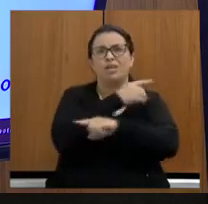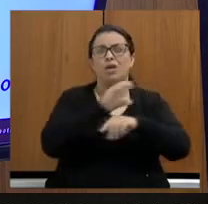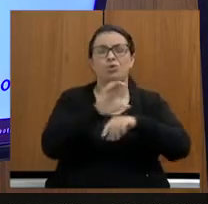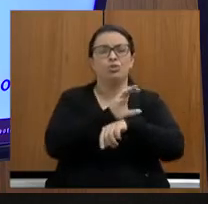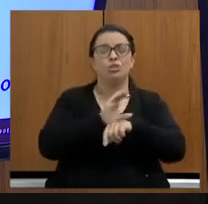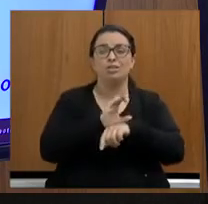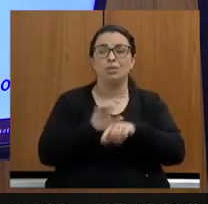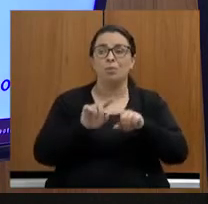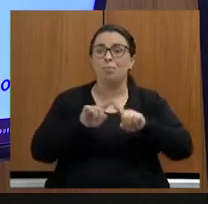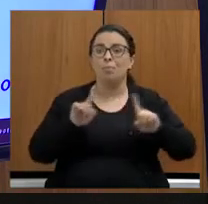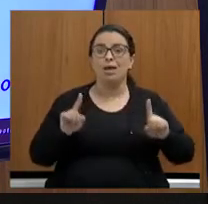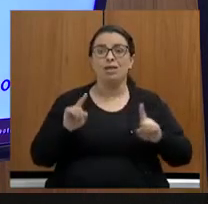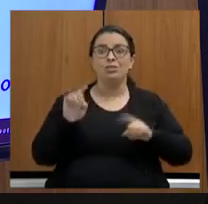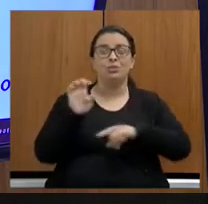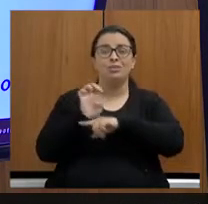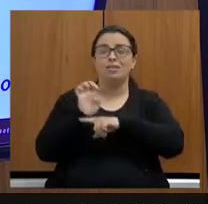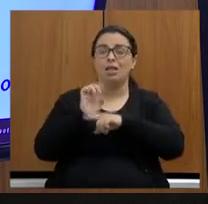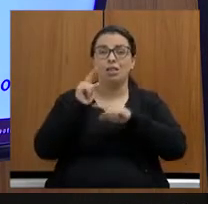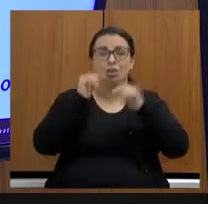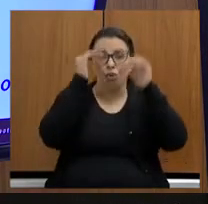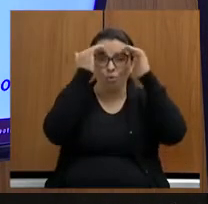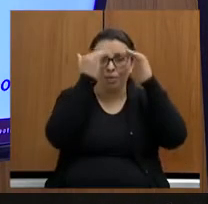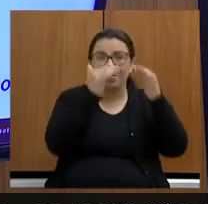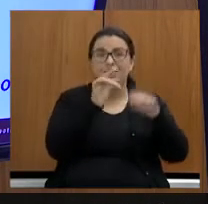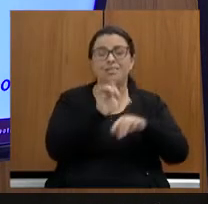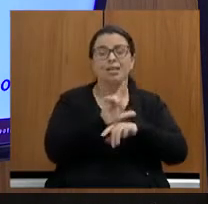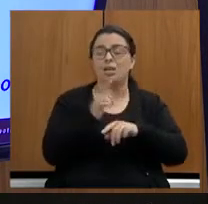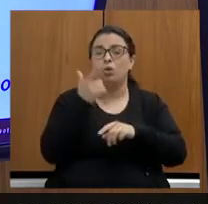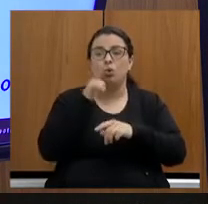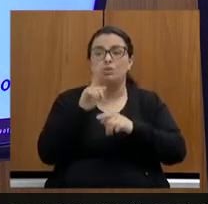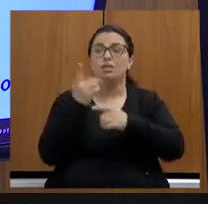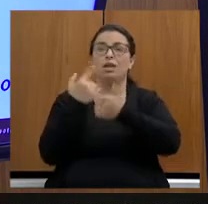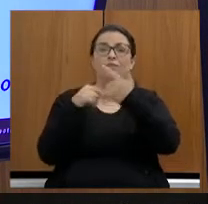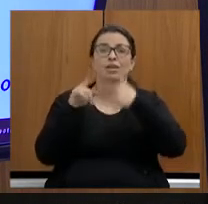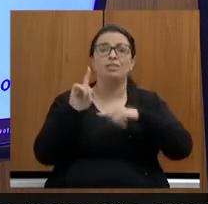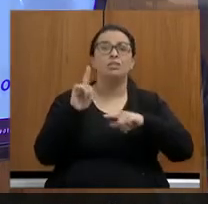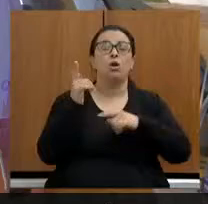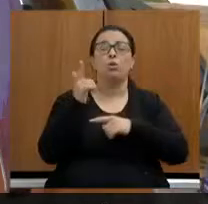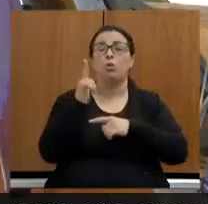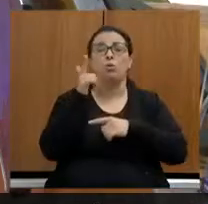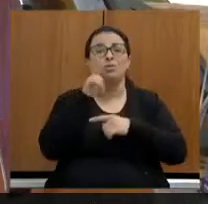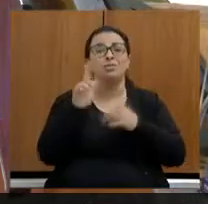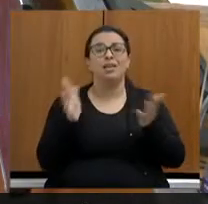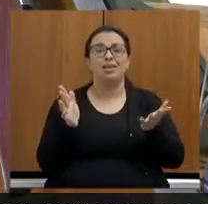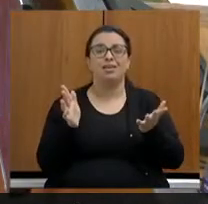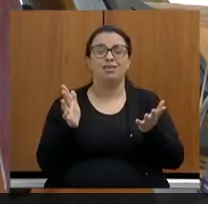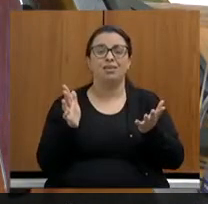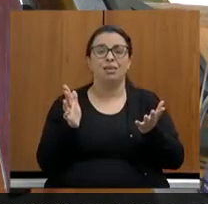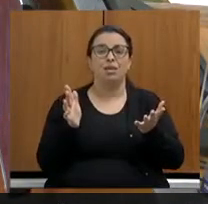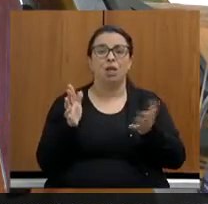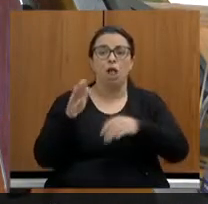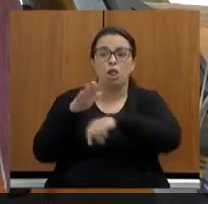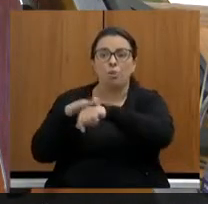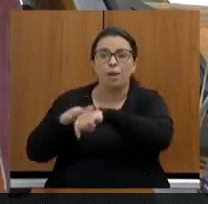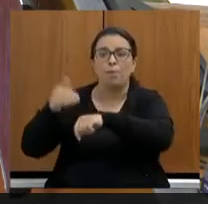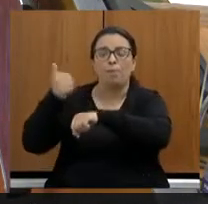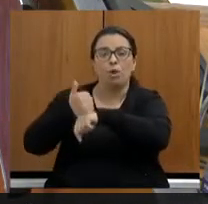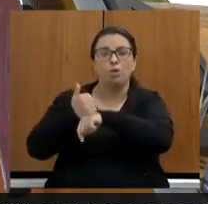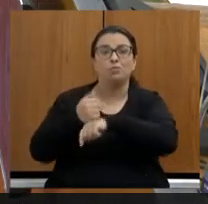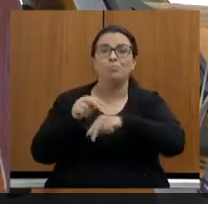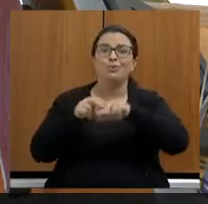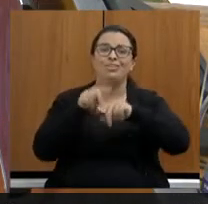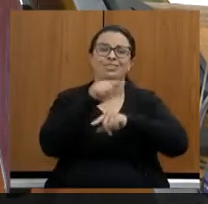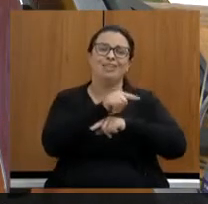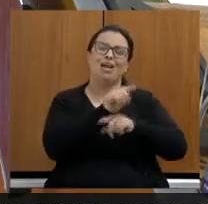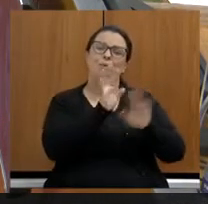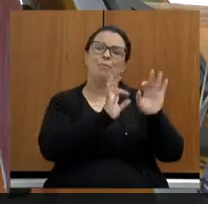até uma estação é uma tragédia essa situação mas não avança nas nomeações de concurso que tem os tomar né gente os tomar vai